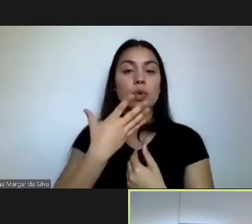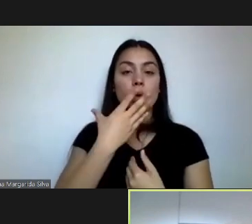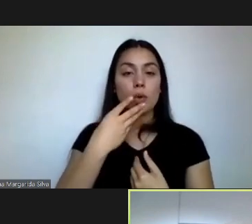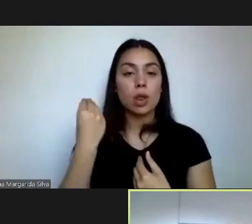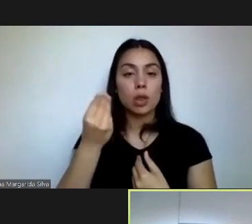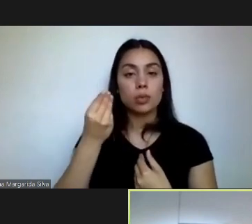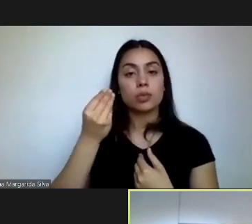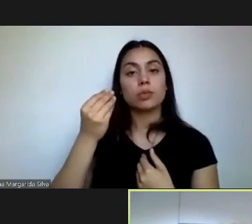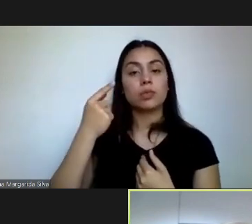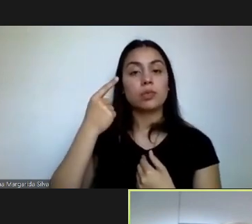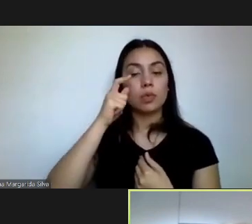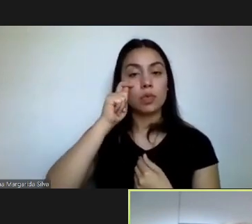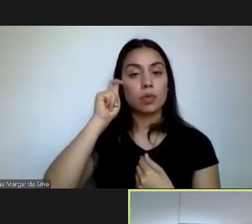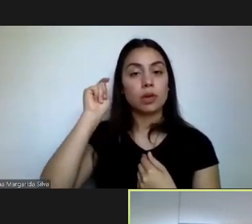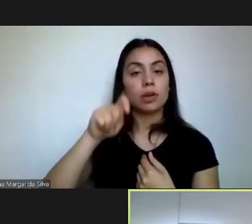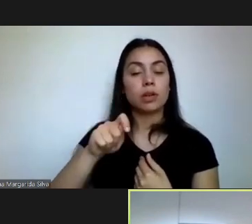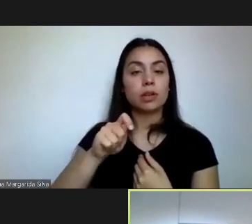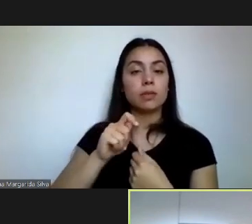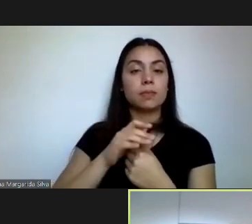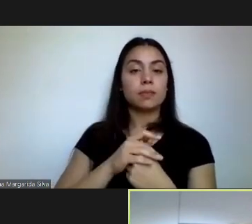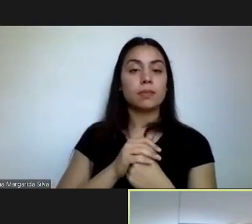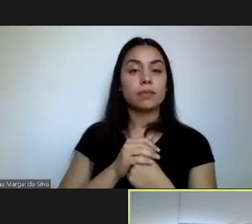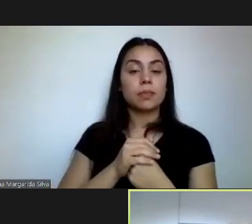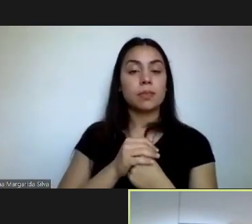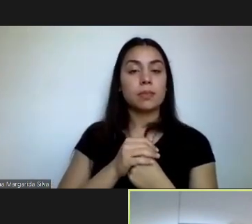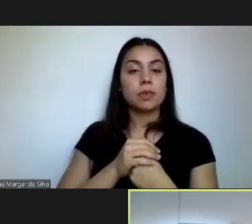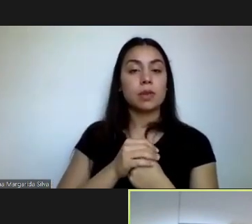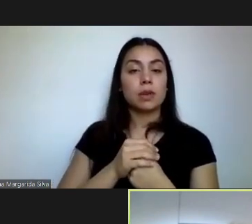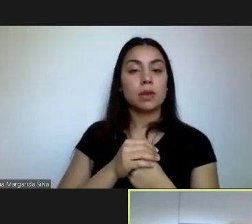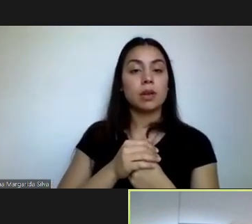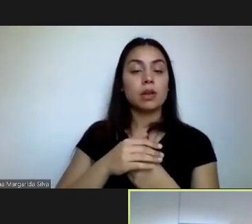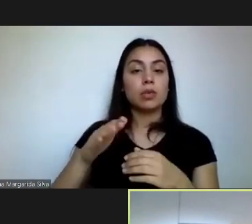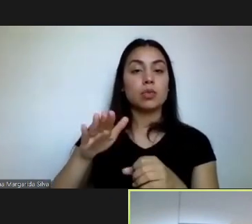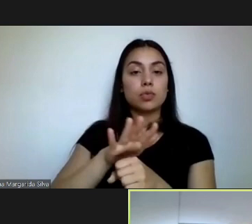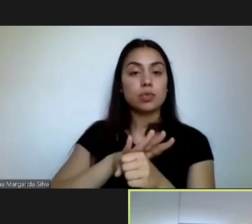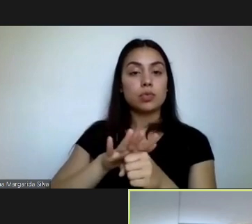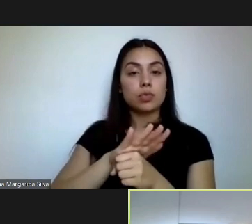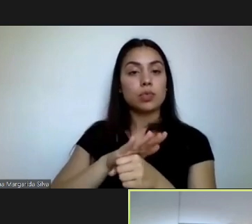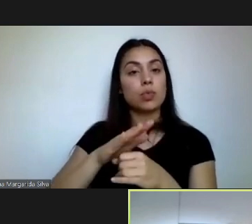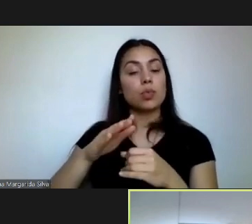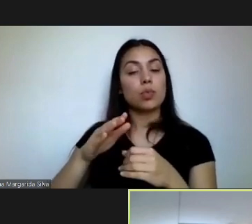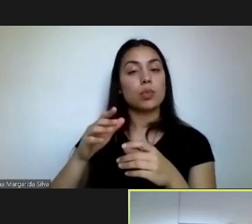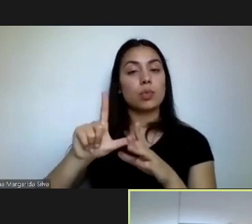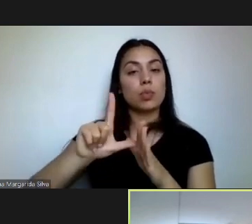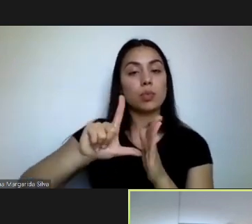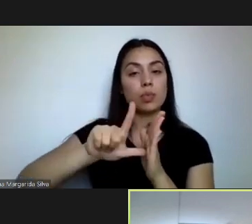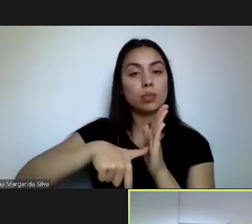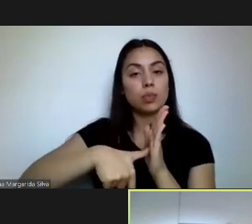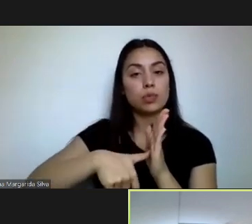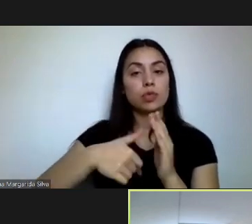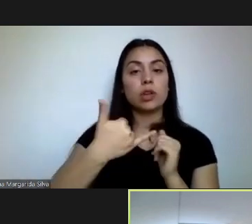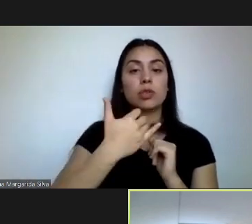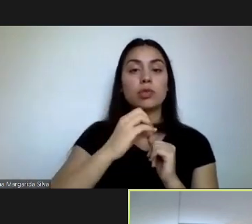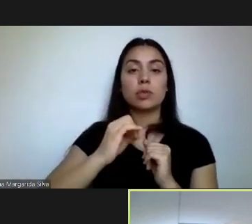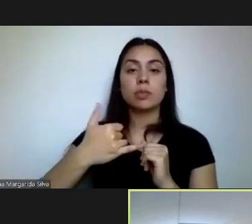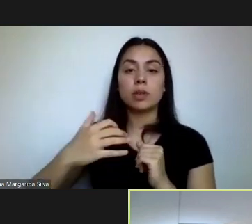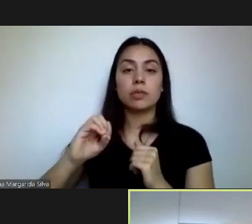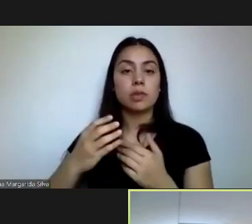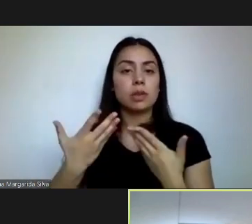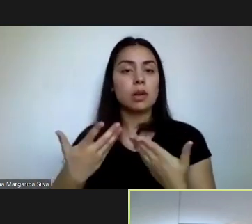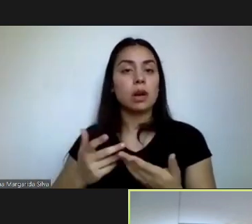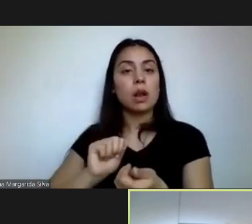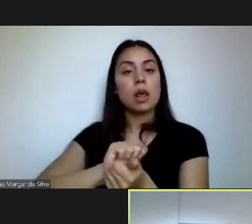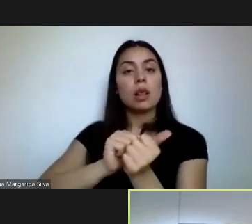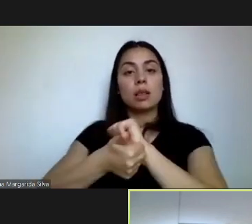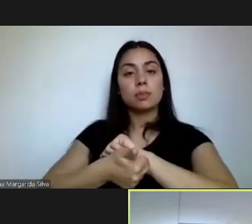chega, que nós tínhamos um ofício circular de 2020 e o que fizemos agora foi só adaptá-lo. E